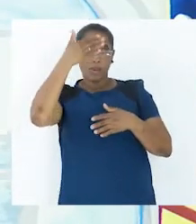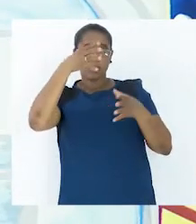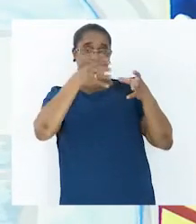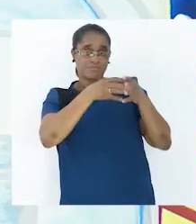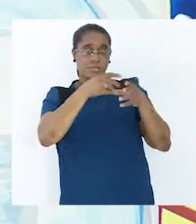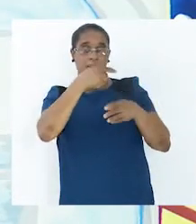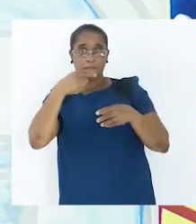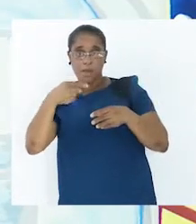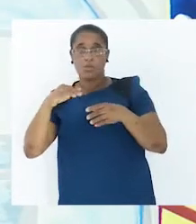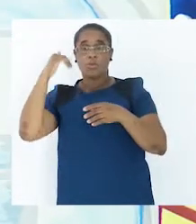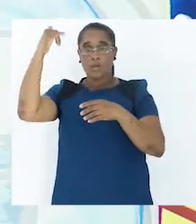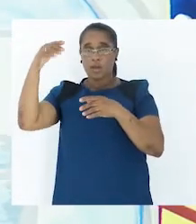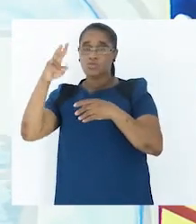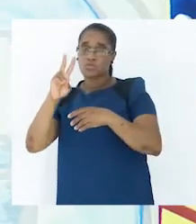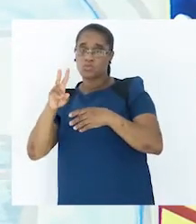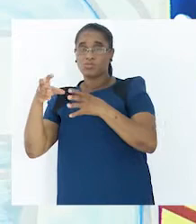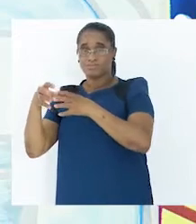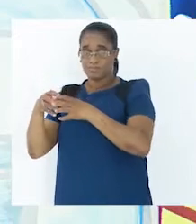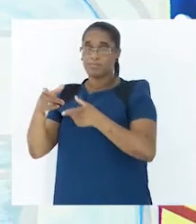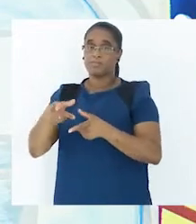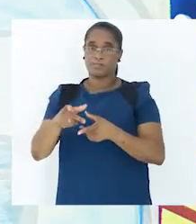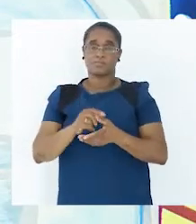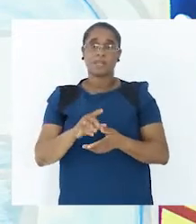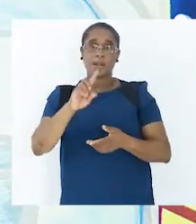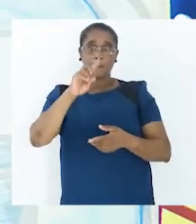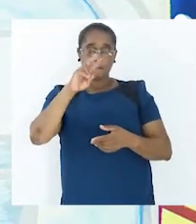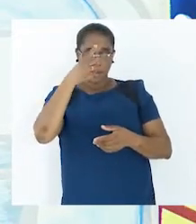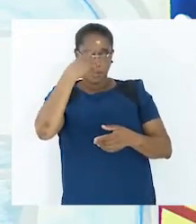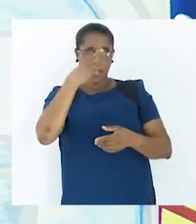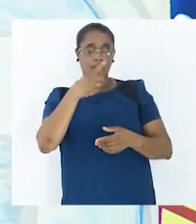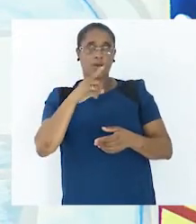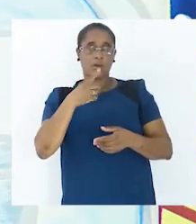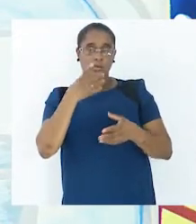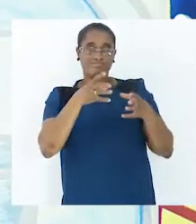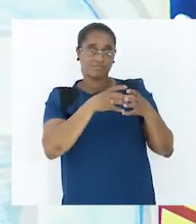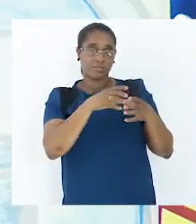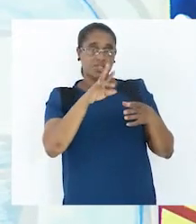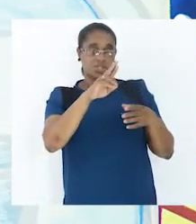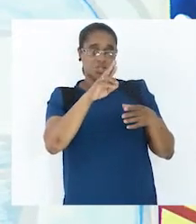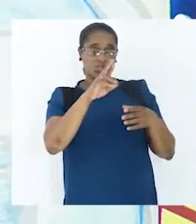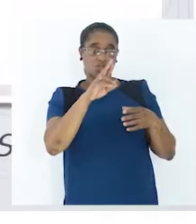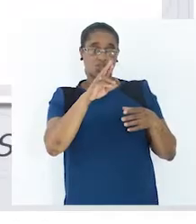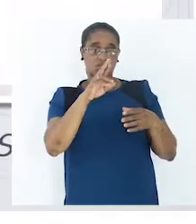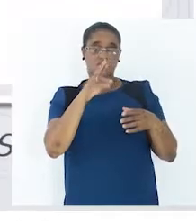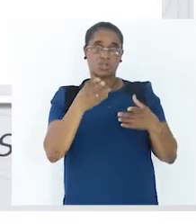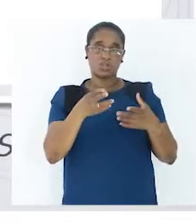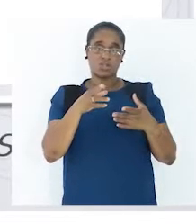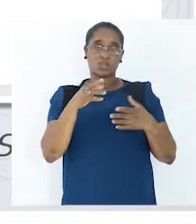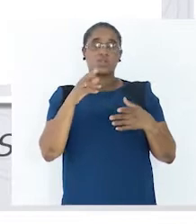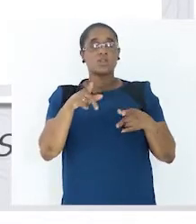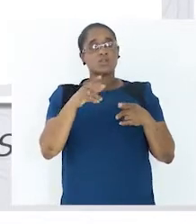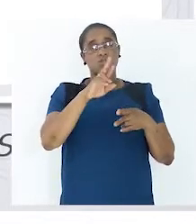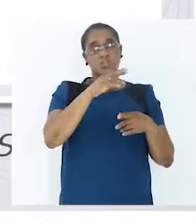o quadrado do segundo termo. O primeiro termo é x, portanto, o quadrado do primeiro termo será x². O segundo termo é